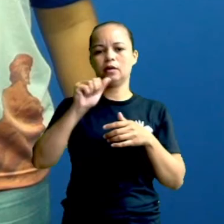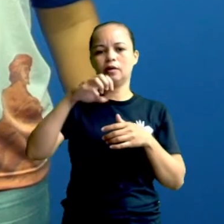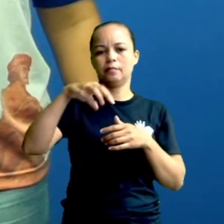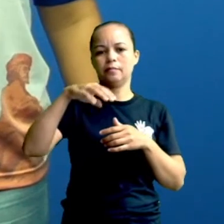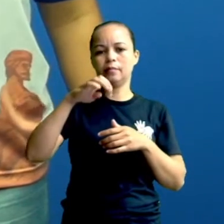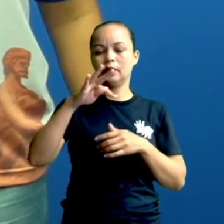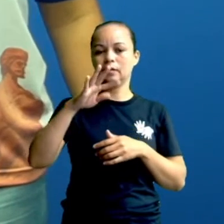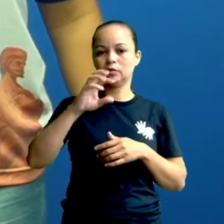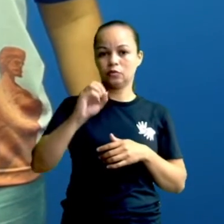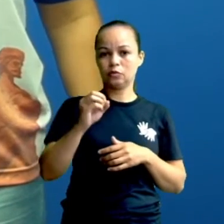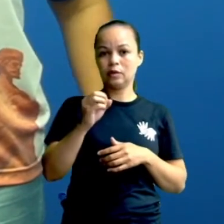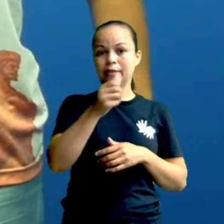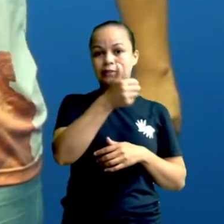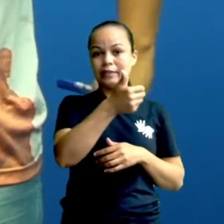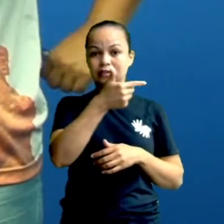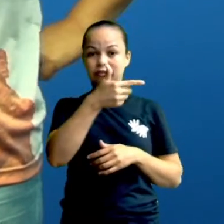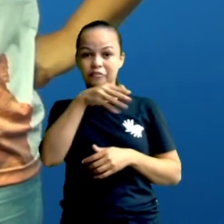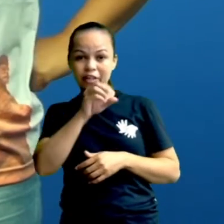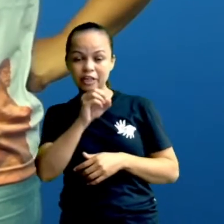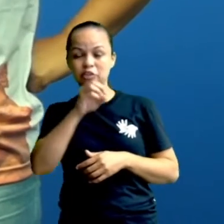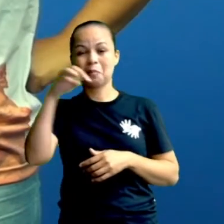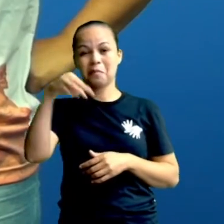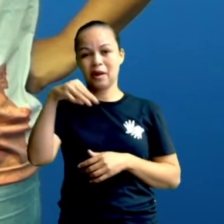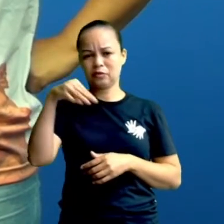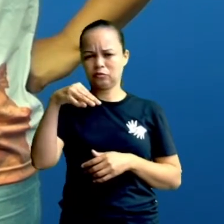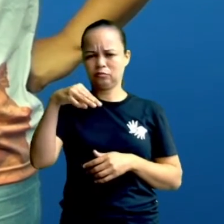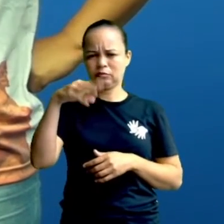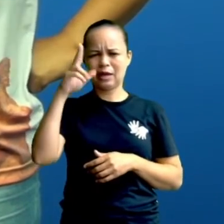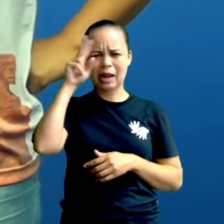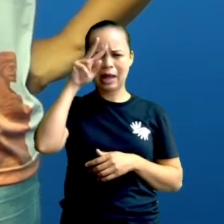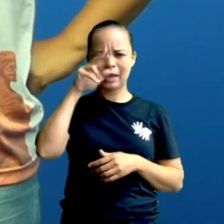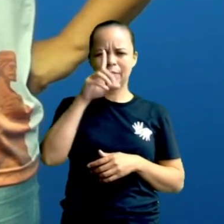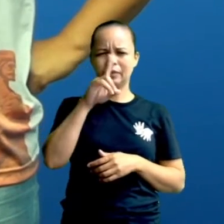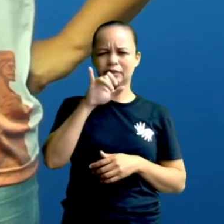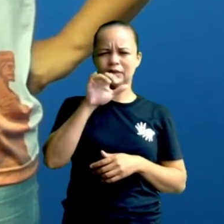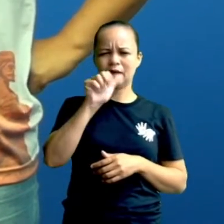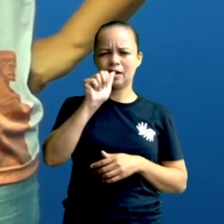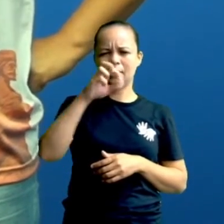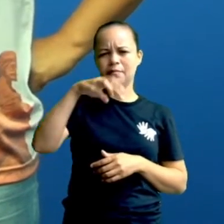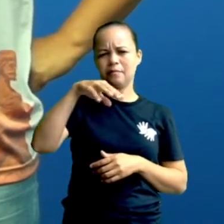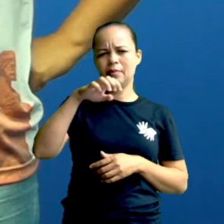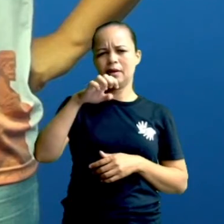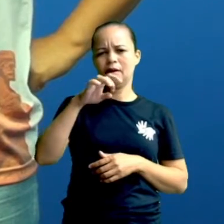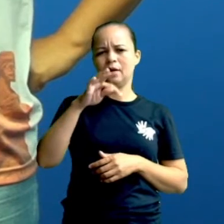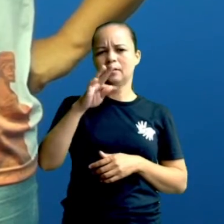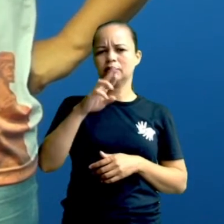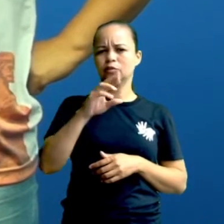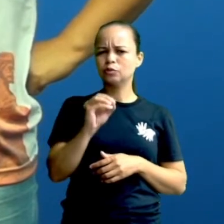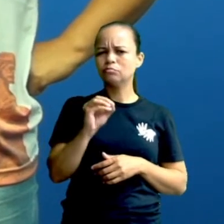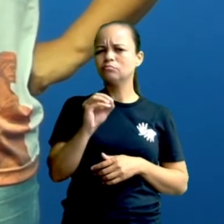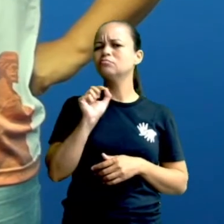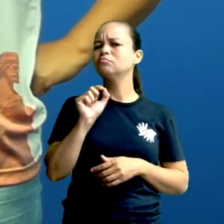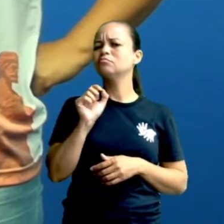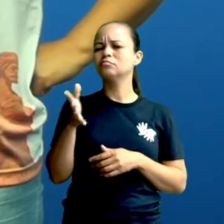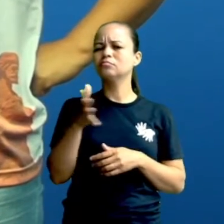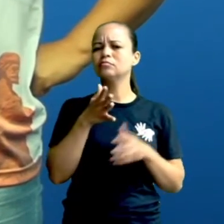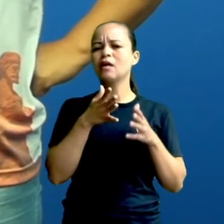120 metros. Lembra do que é diâmetro? Diâmetro nada